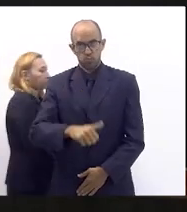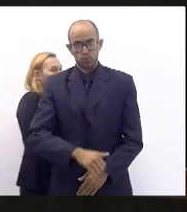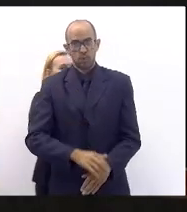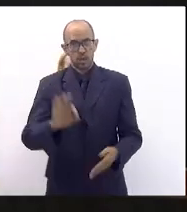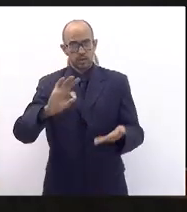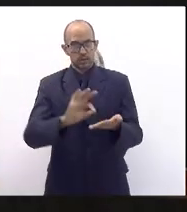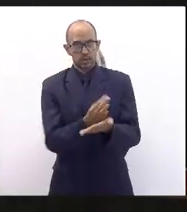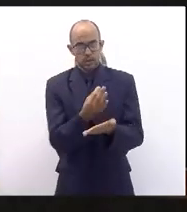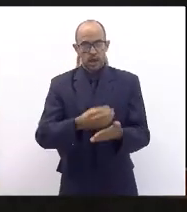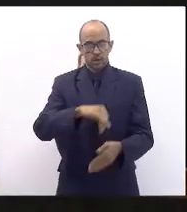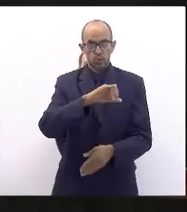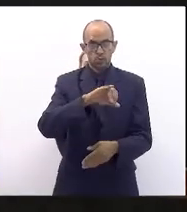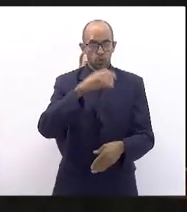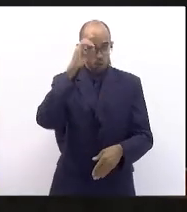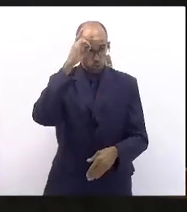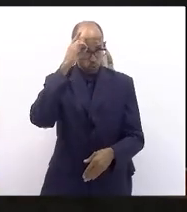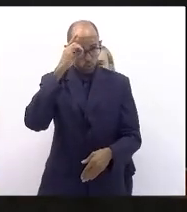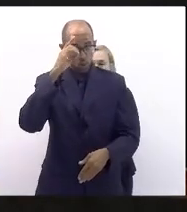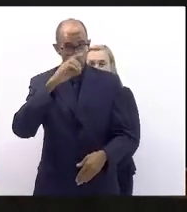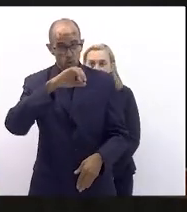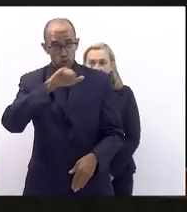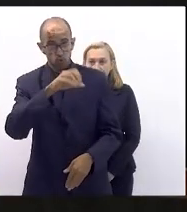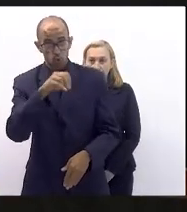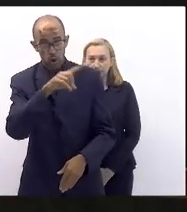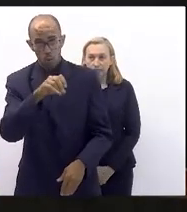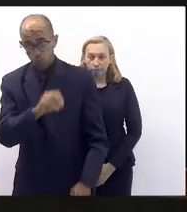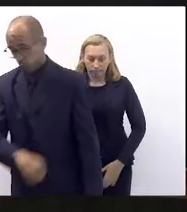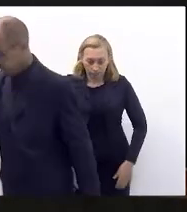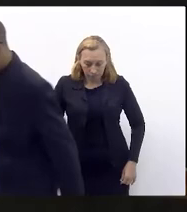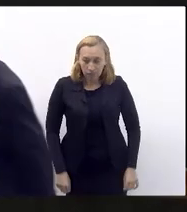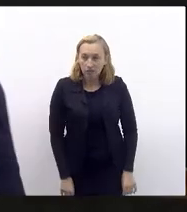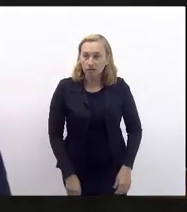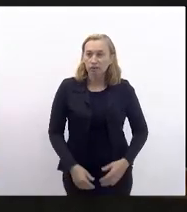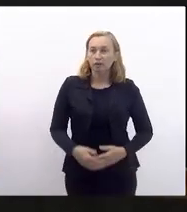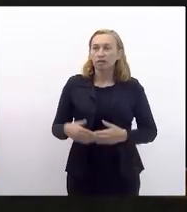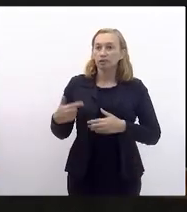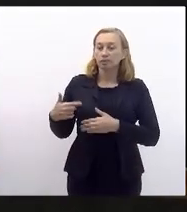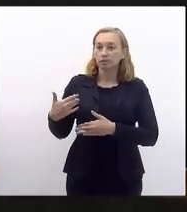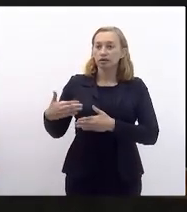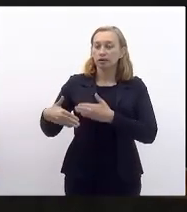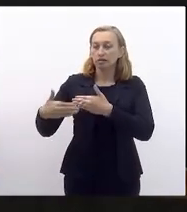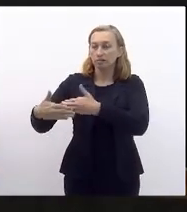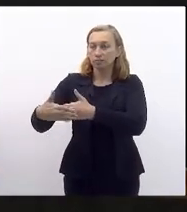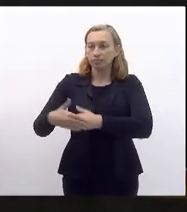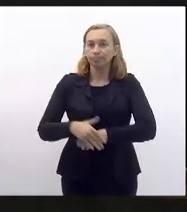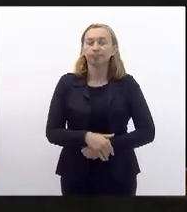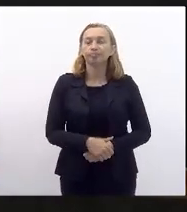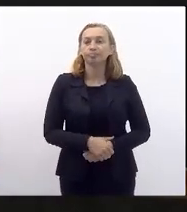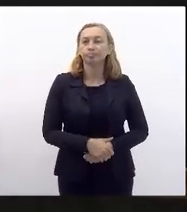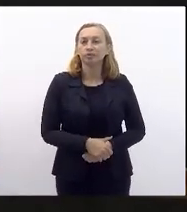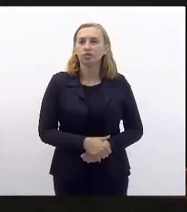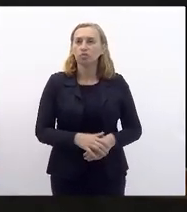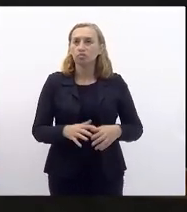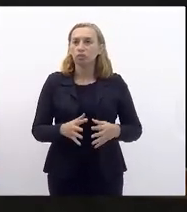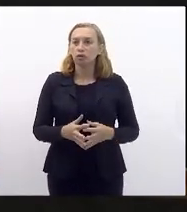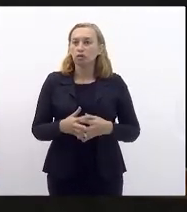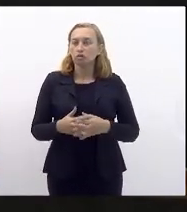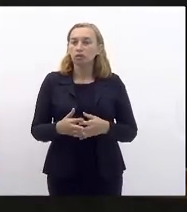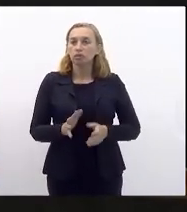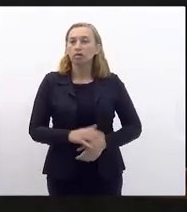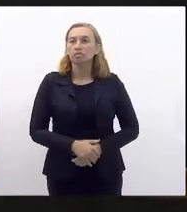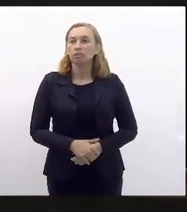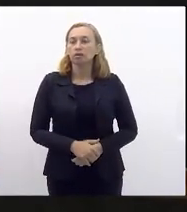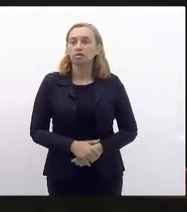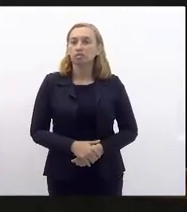Assinado por Dom João sexto sua trajetória evolutiva portanto confunde-se com a